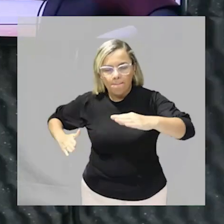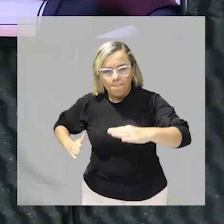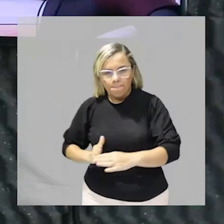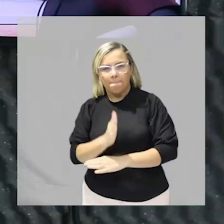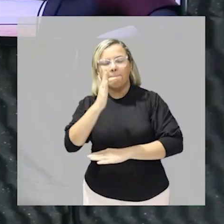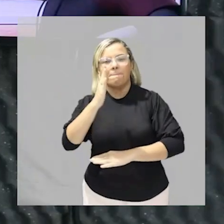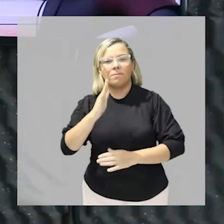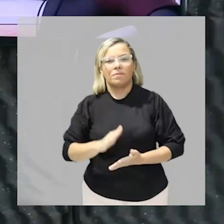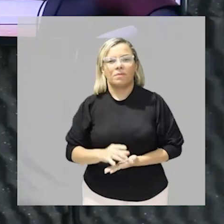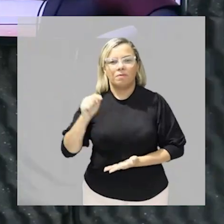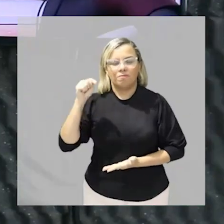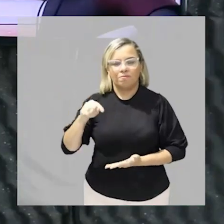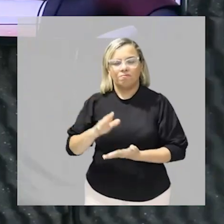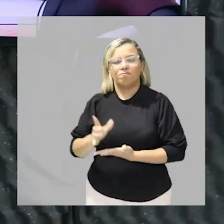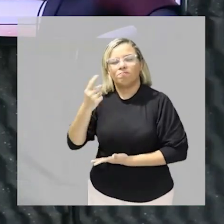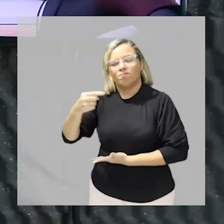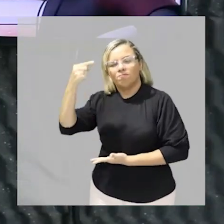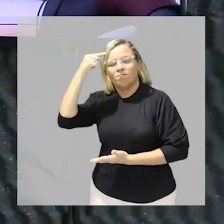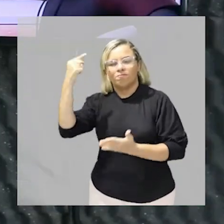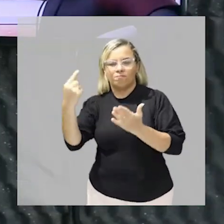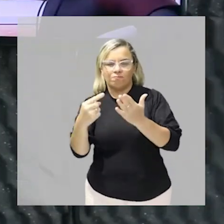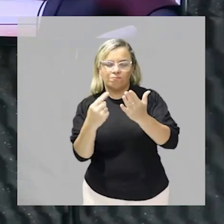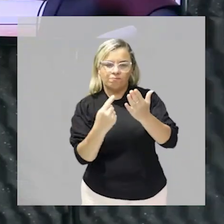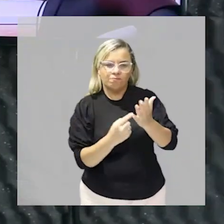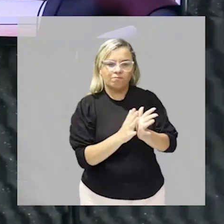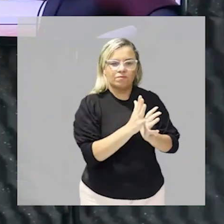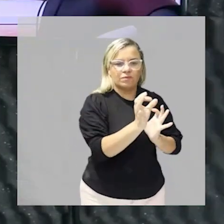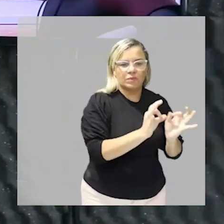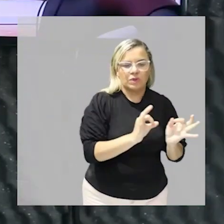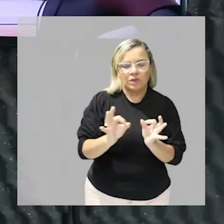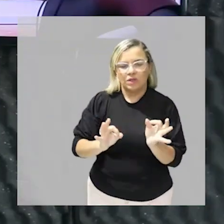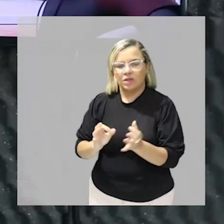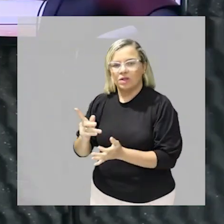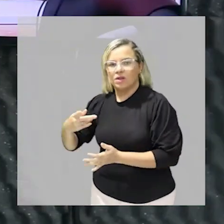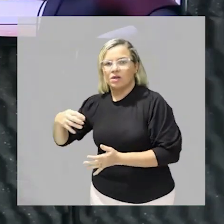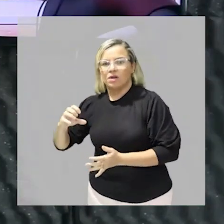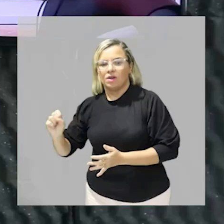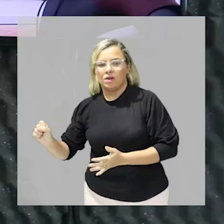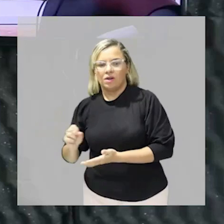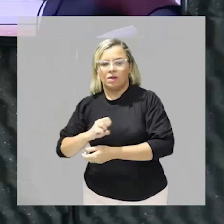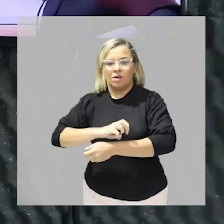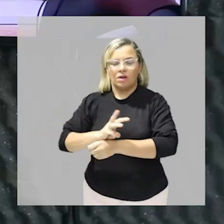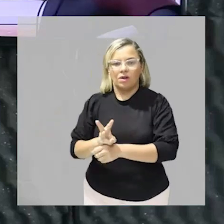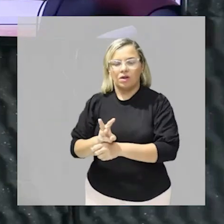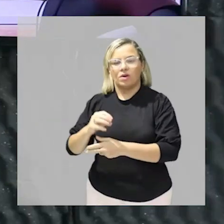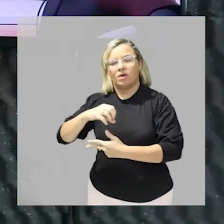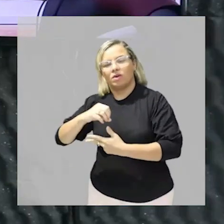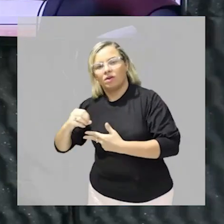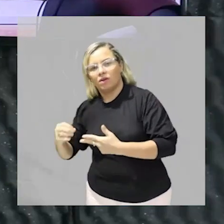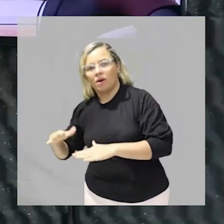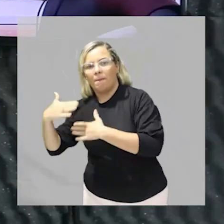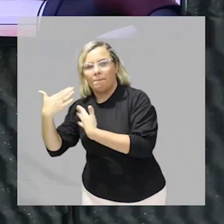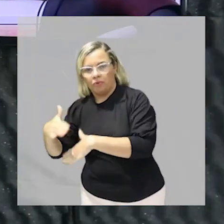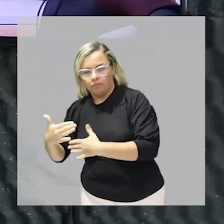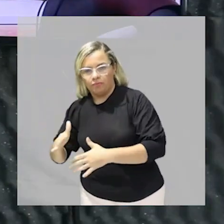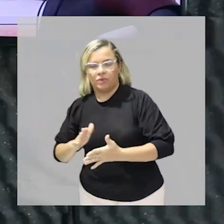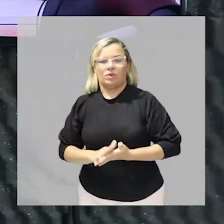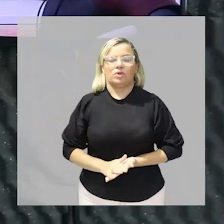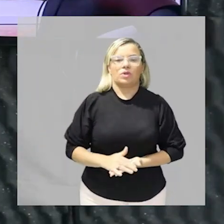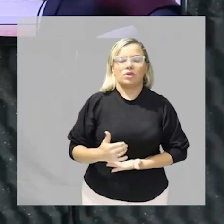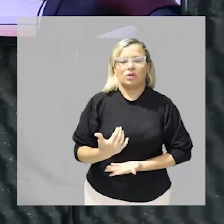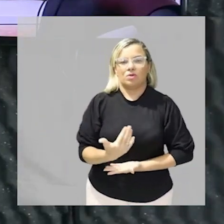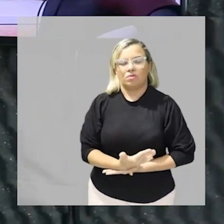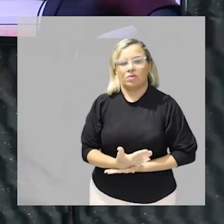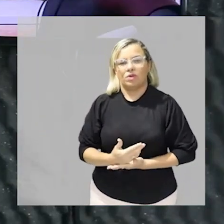foi pensando em ti, um projeto preparatório para o teu PAS, o EMA e para a tua prova do Enem. Nós vamos ter